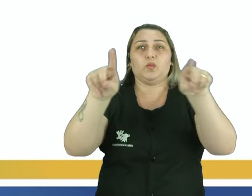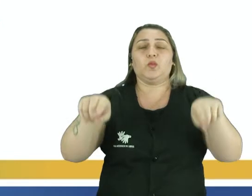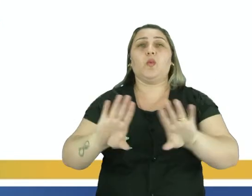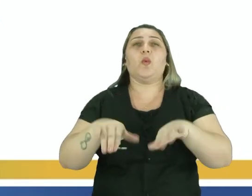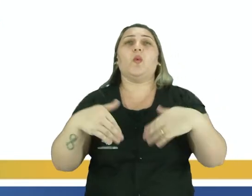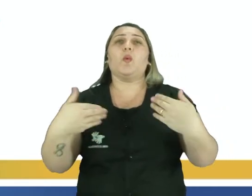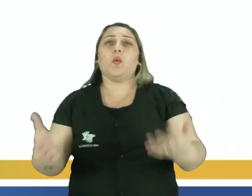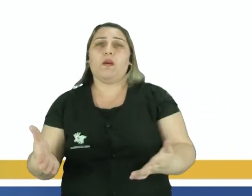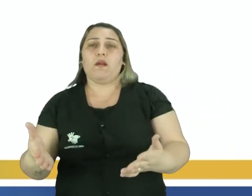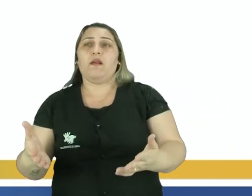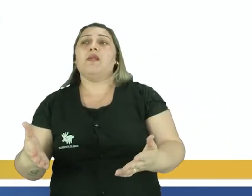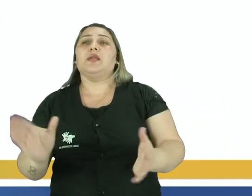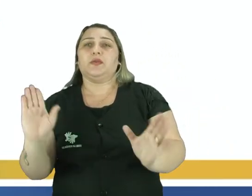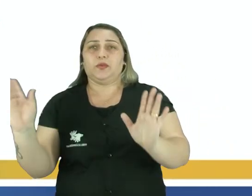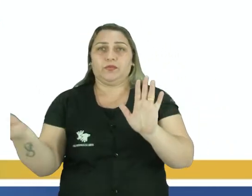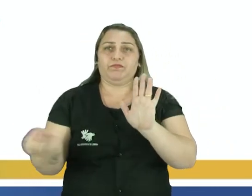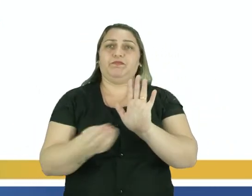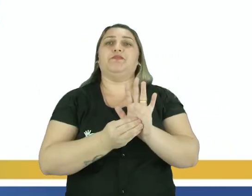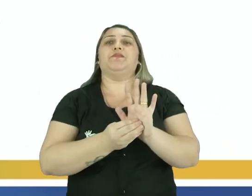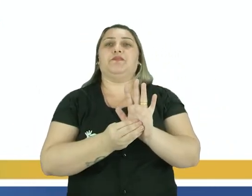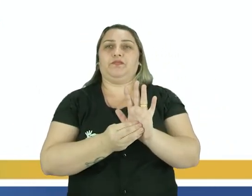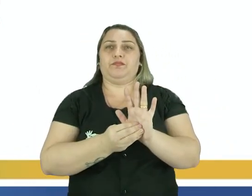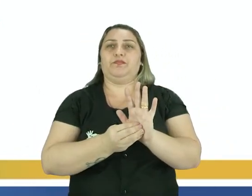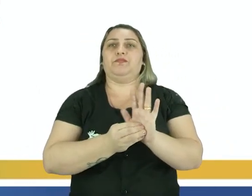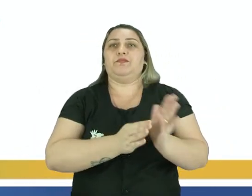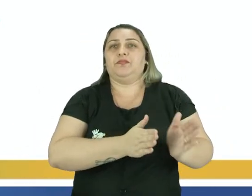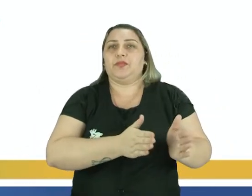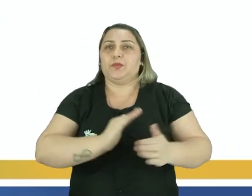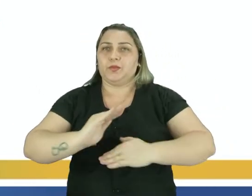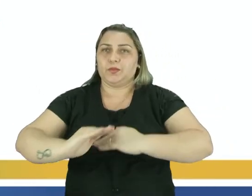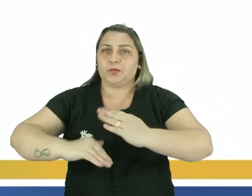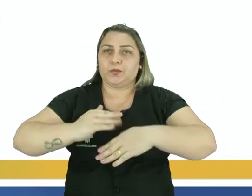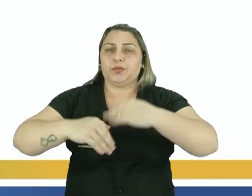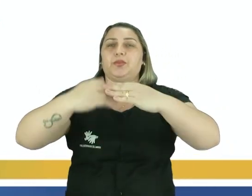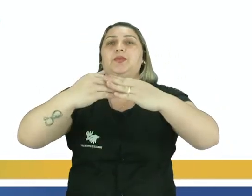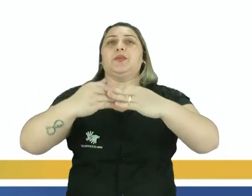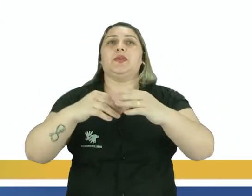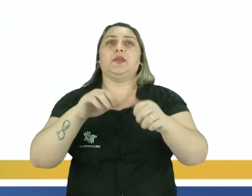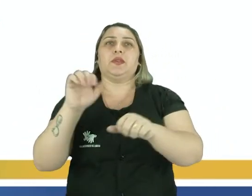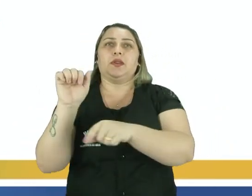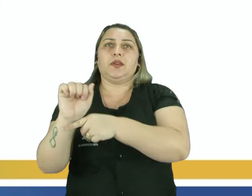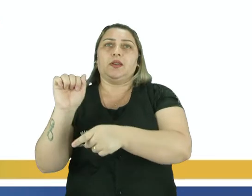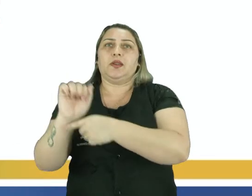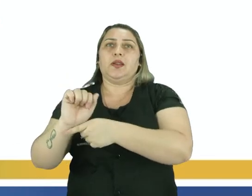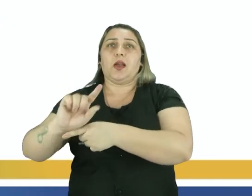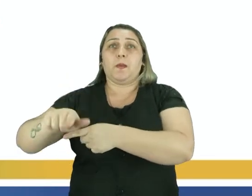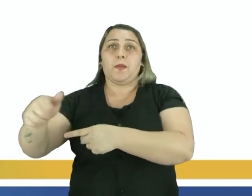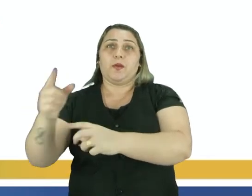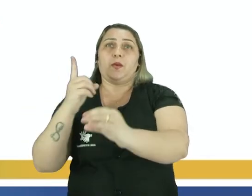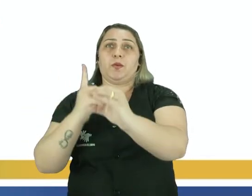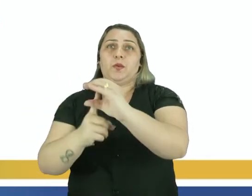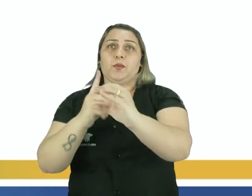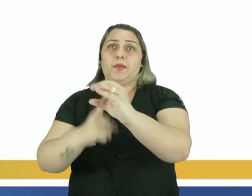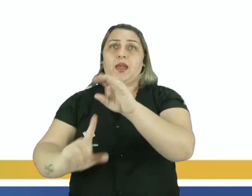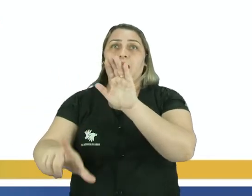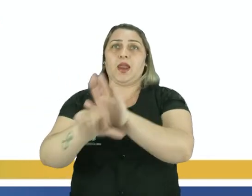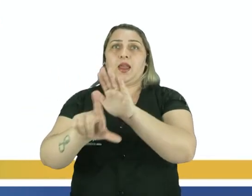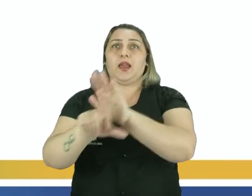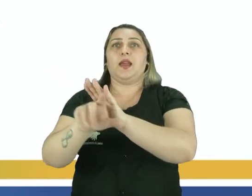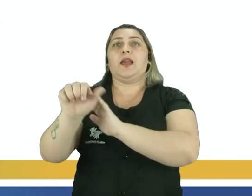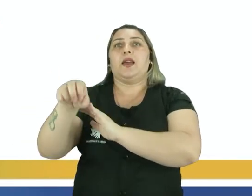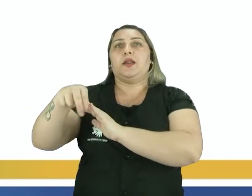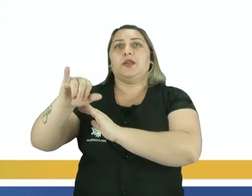quais foram as medidas que foram instauradas nesse processo de redemocratização. Letra A oposição ao comunismo, a lei